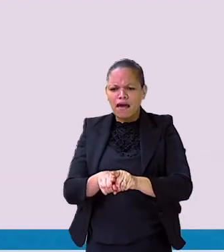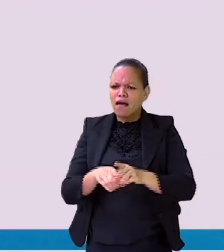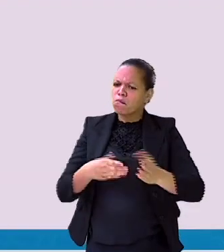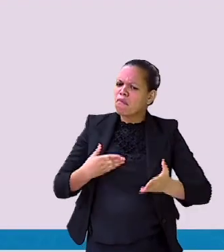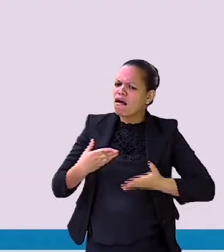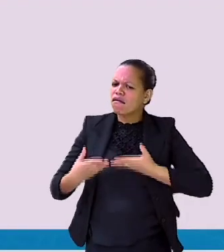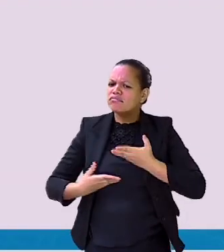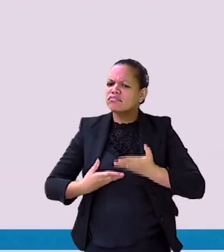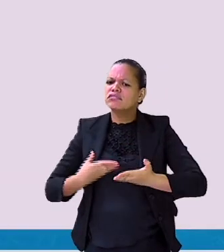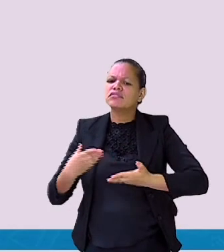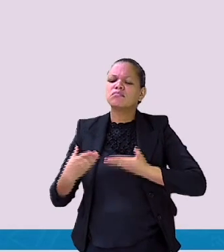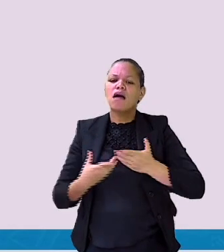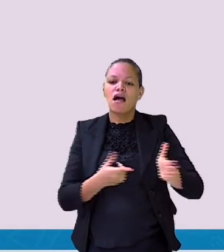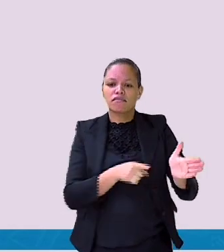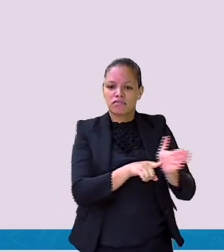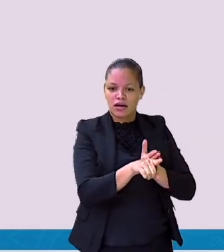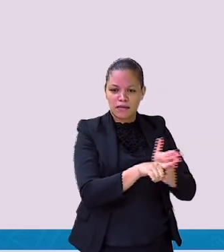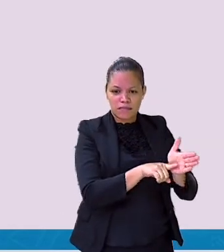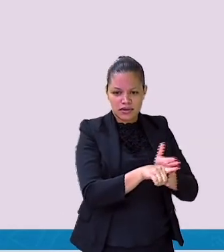34